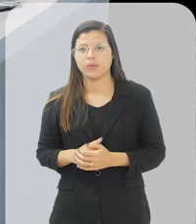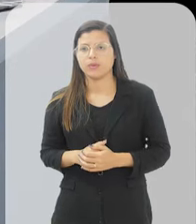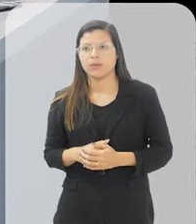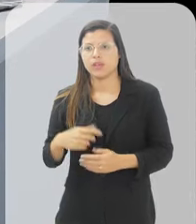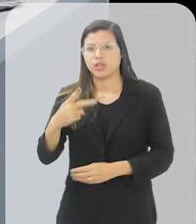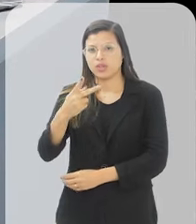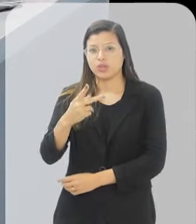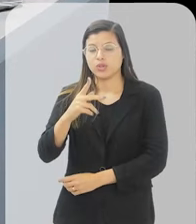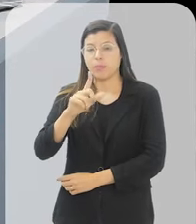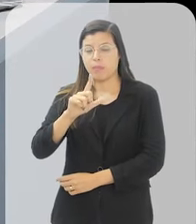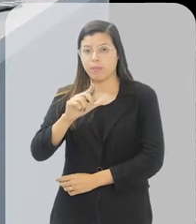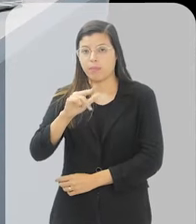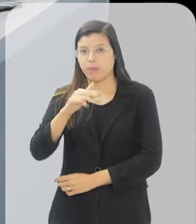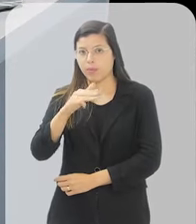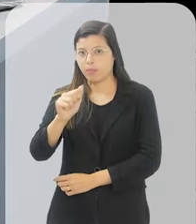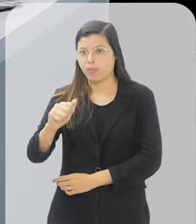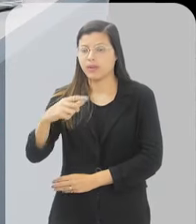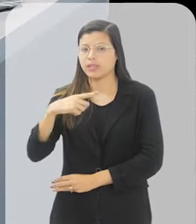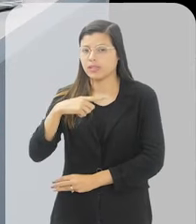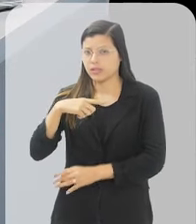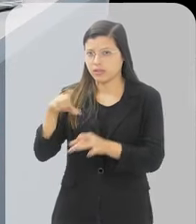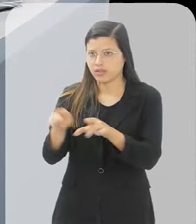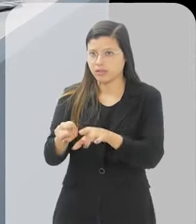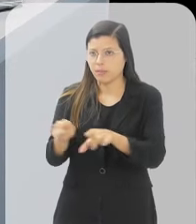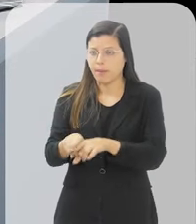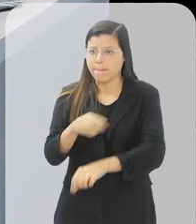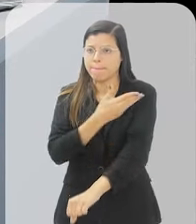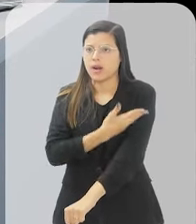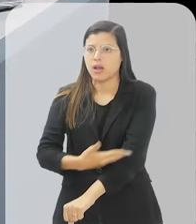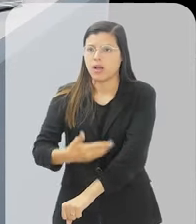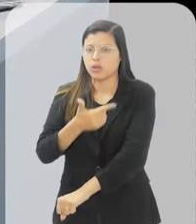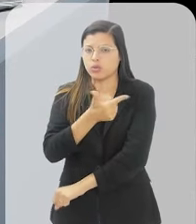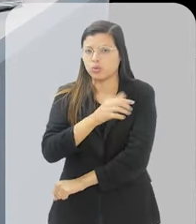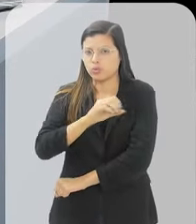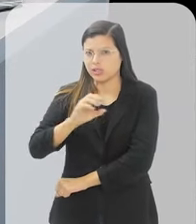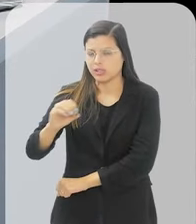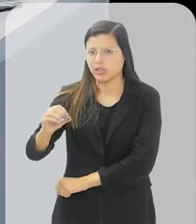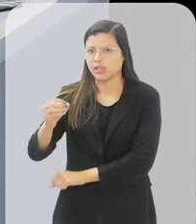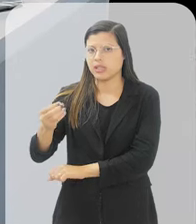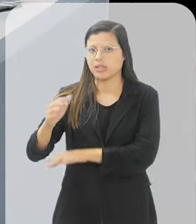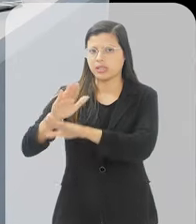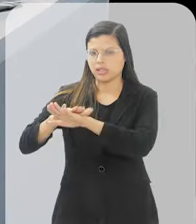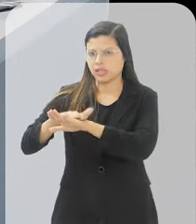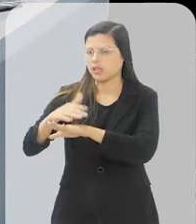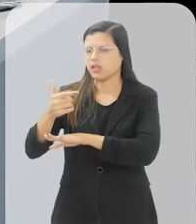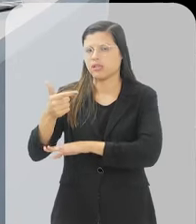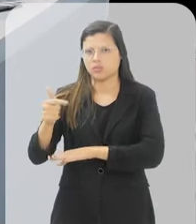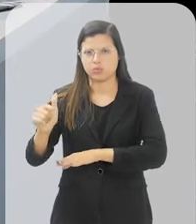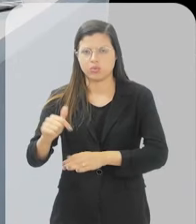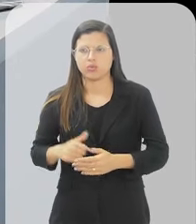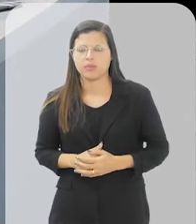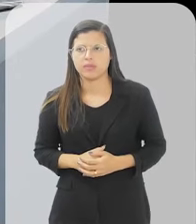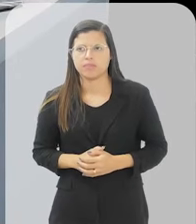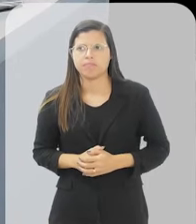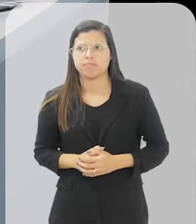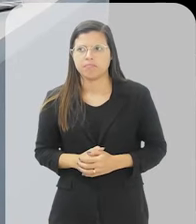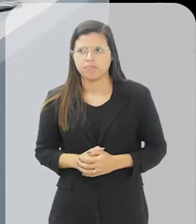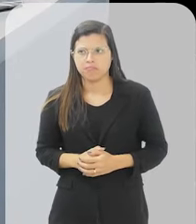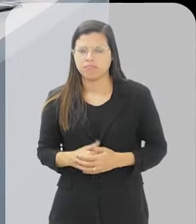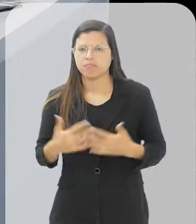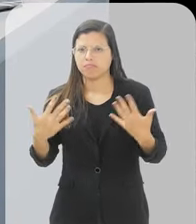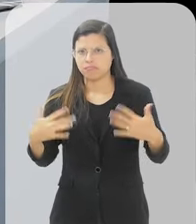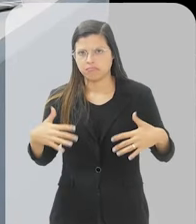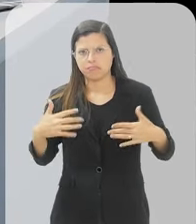tem 1.300 plumas brancas. Na frente tem 200 e atrás o restante. Que maravilha, né? Sim.